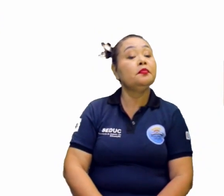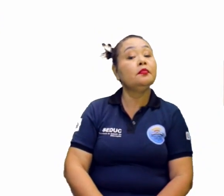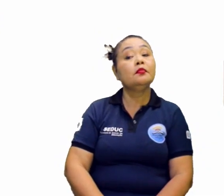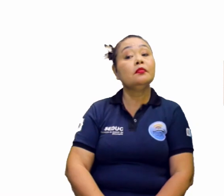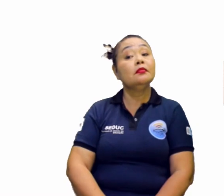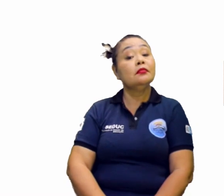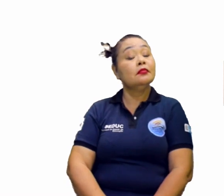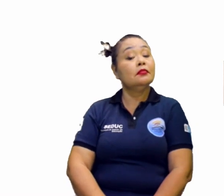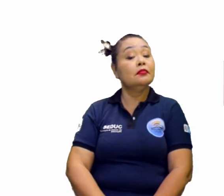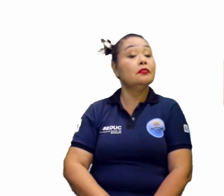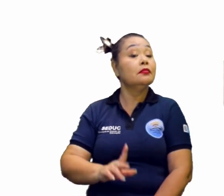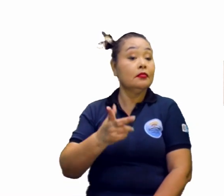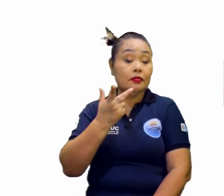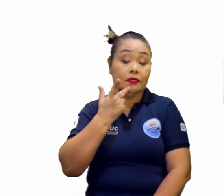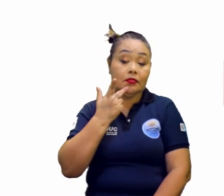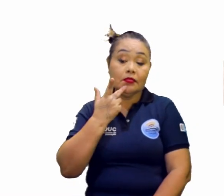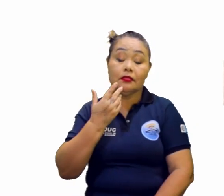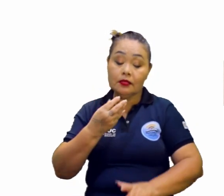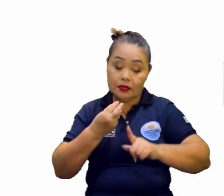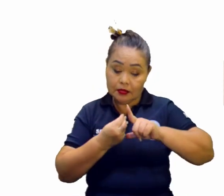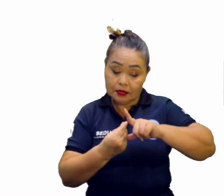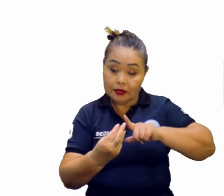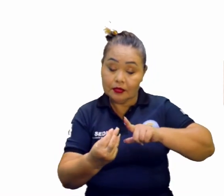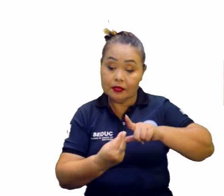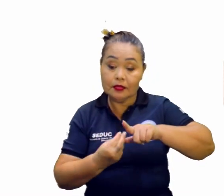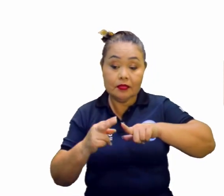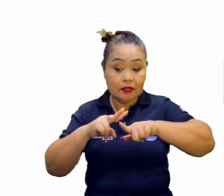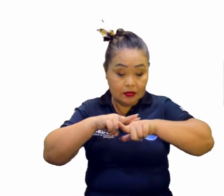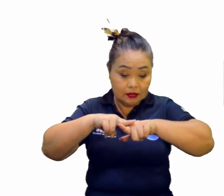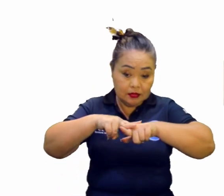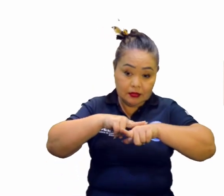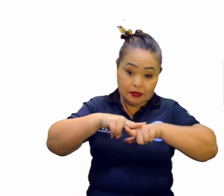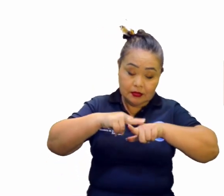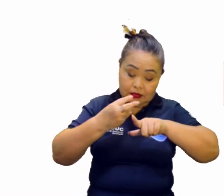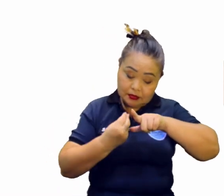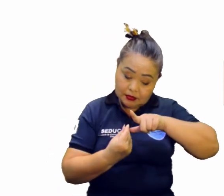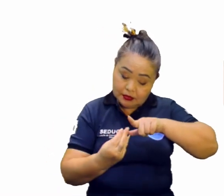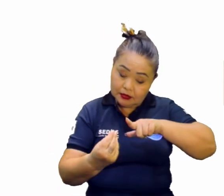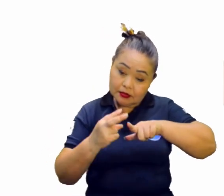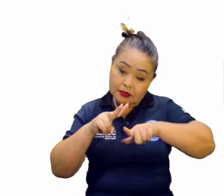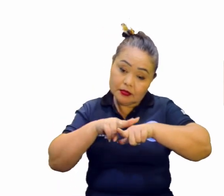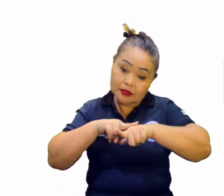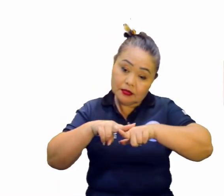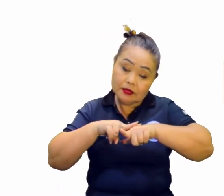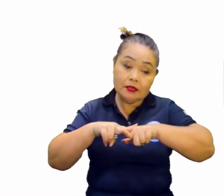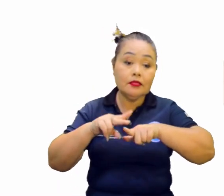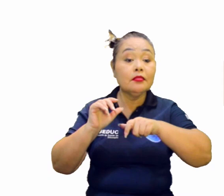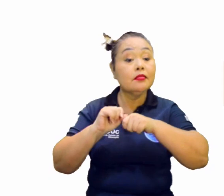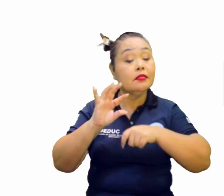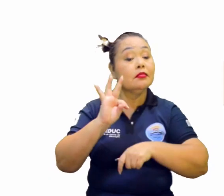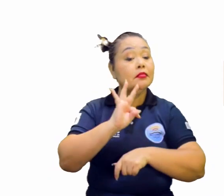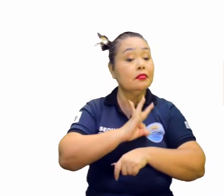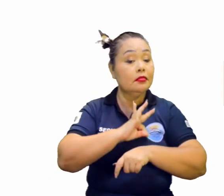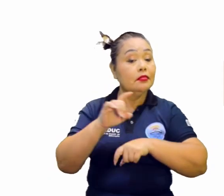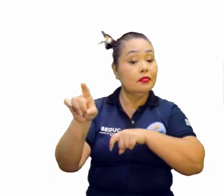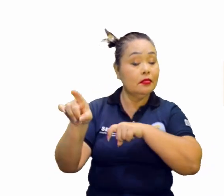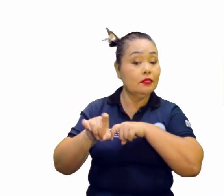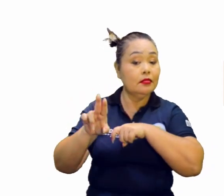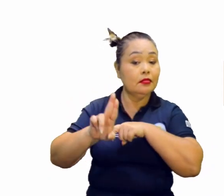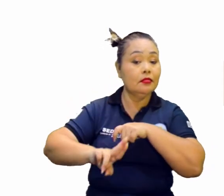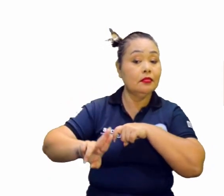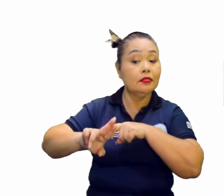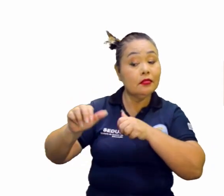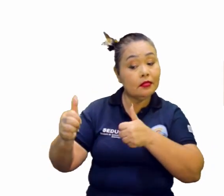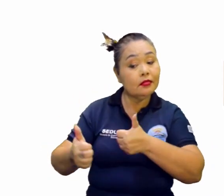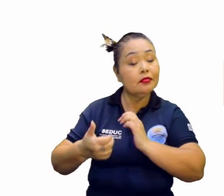Vamos falar da adubação verde, né? A adubação verde é uma técnica agrícola utilizada para